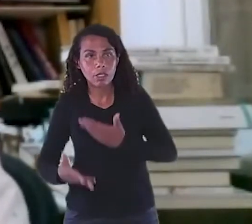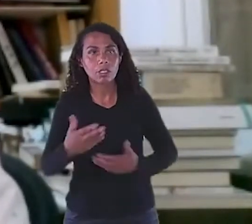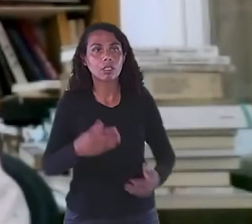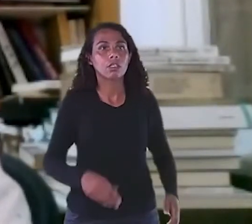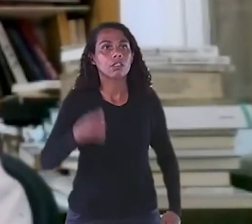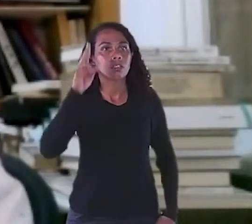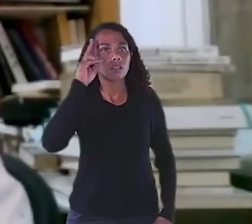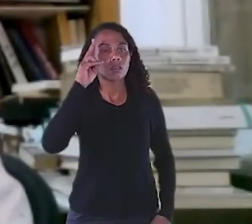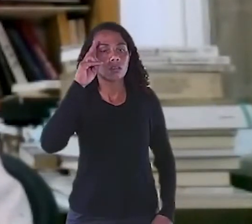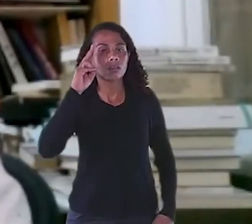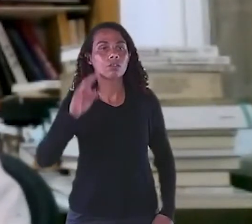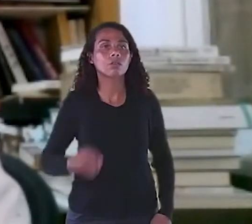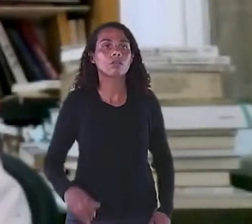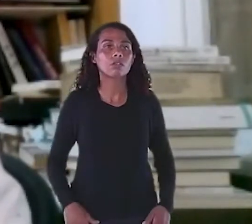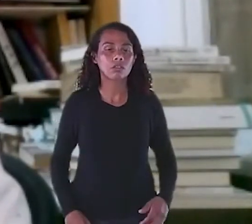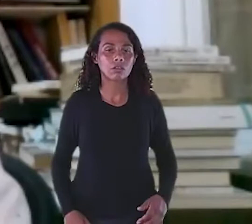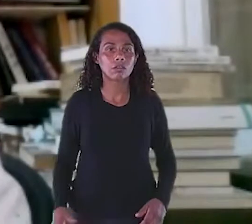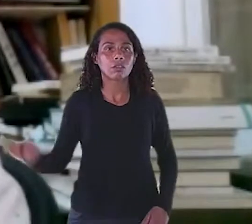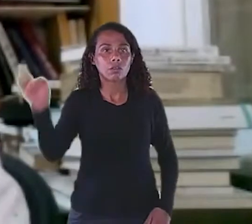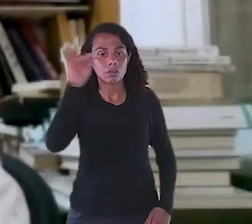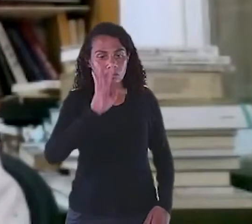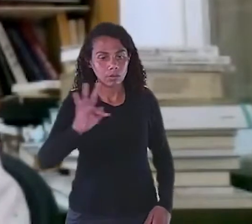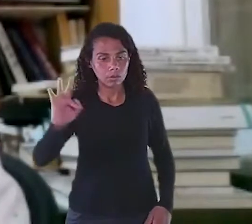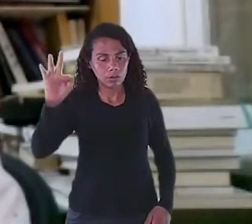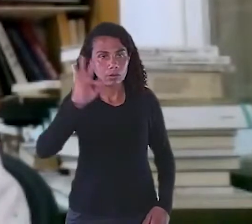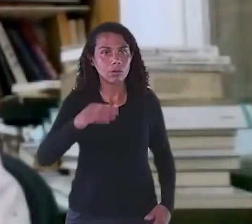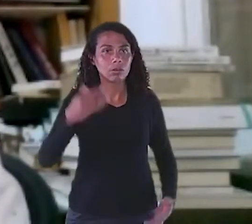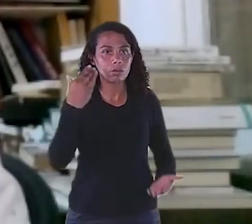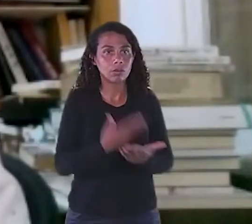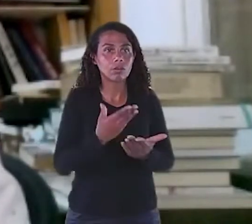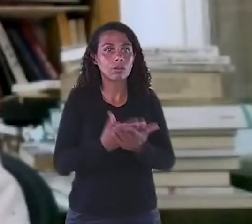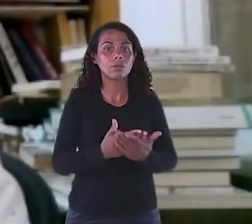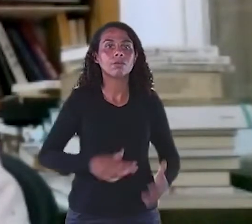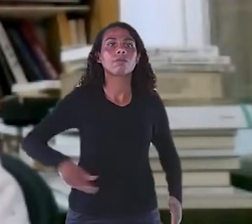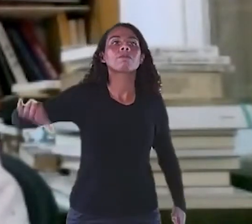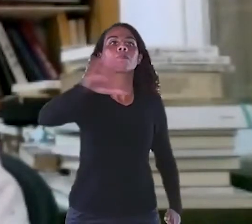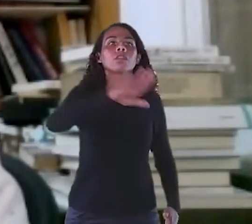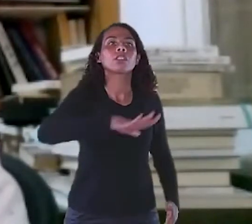vago sonho de ser diplomata, e depois isso aí ficou impossível.